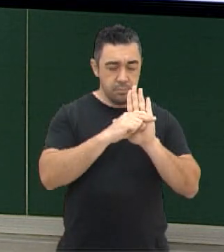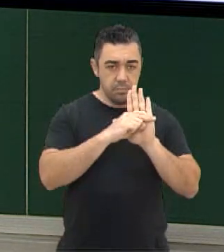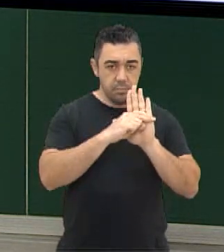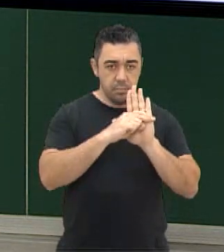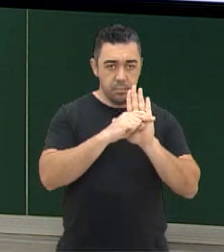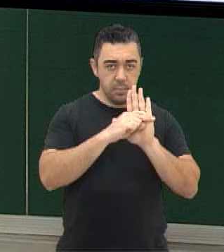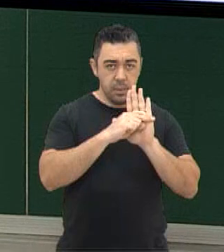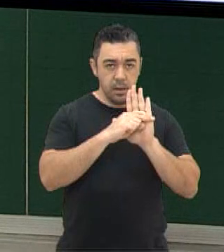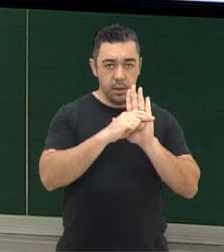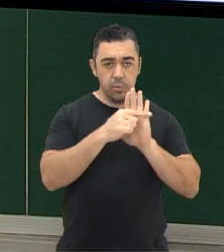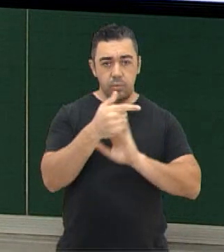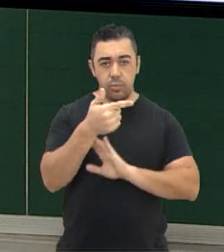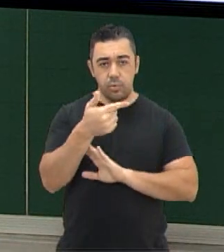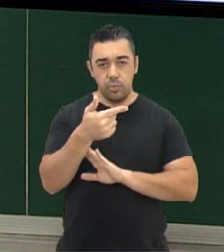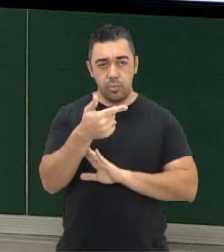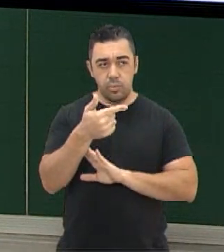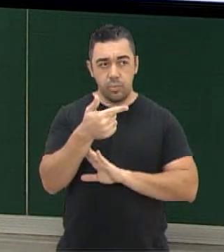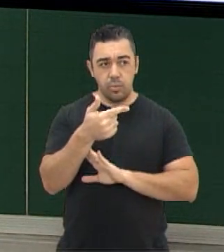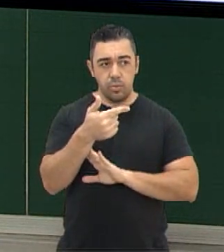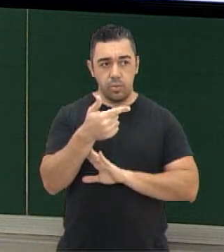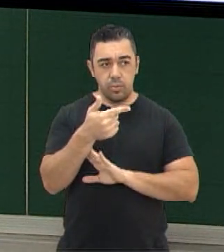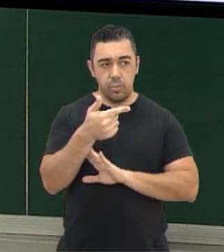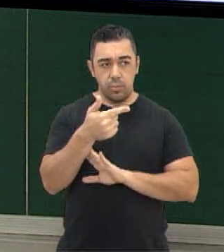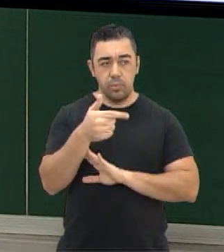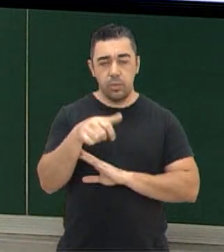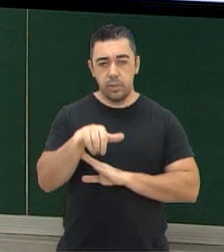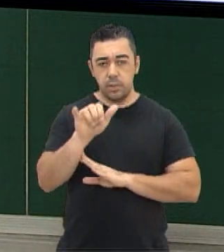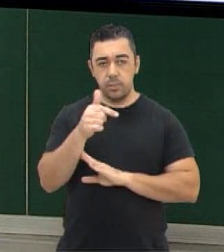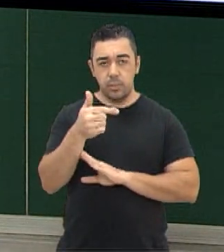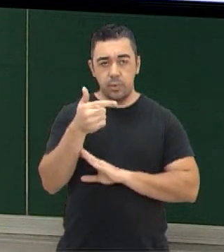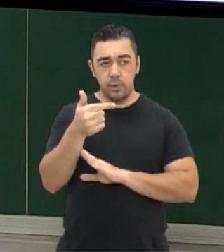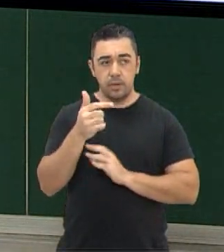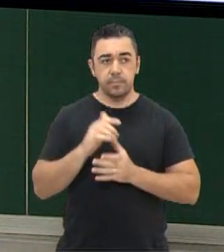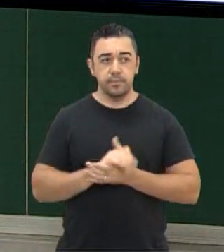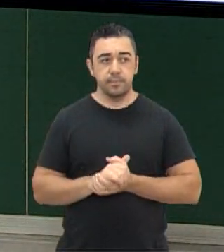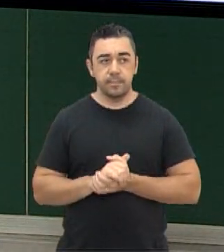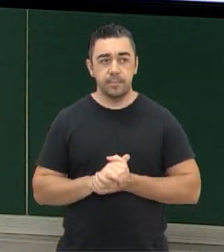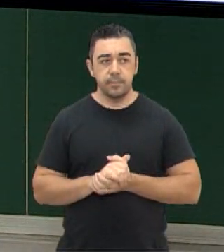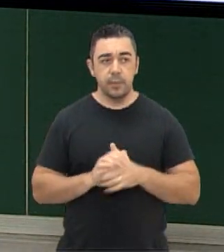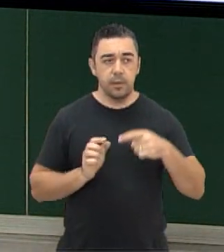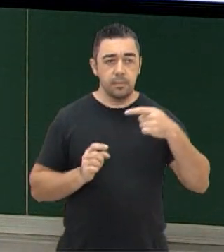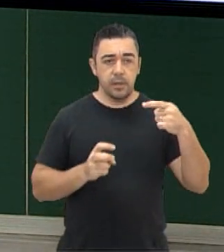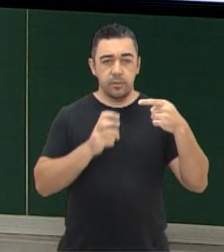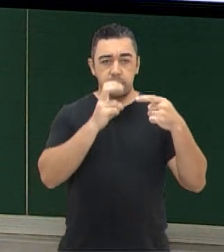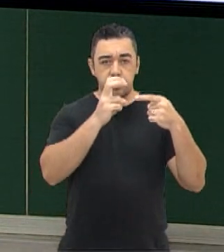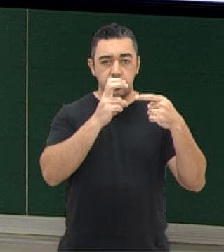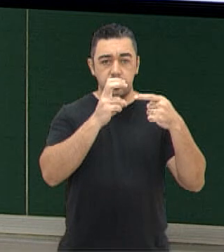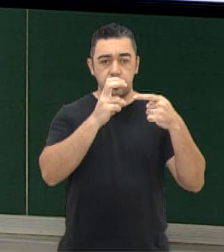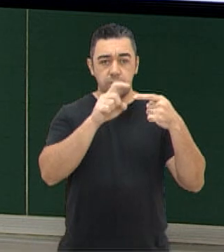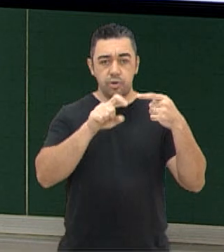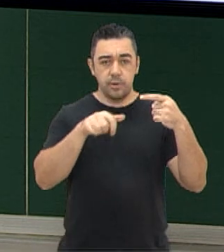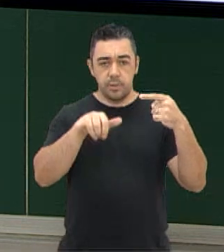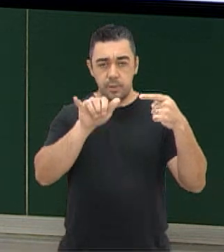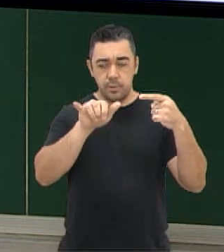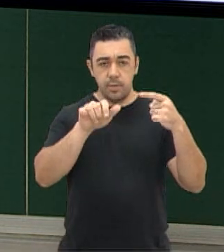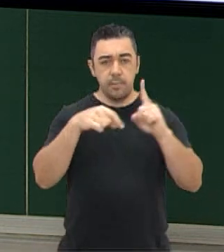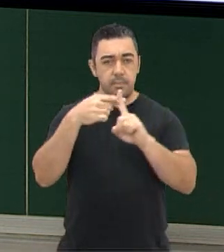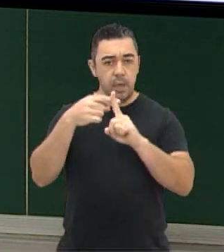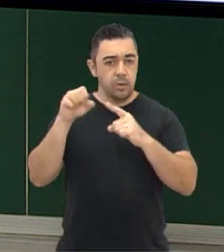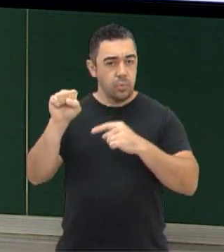Permanece o sinal do número maior. Não pode esquecer a letra. Menos 5xy com